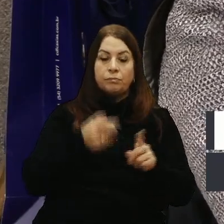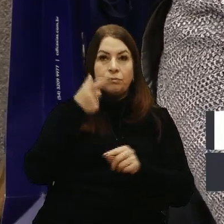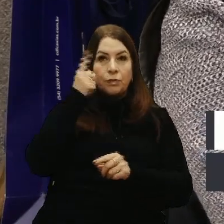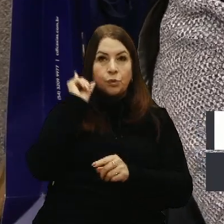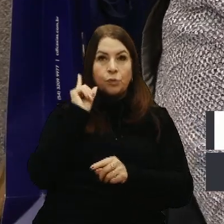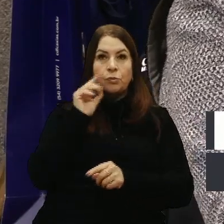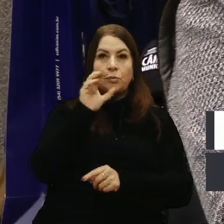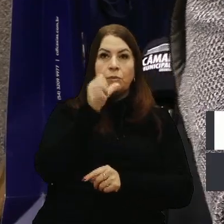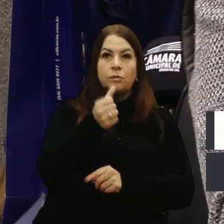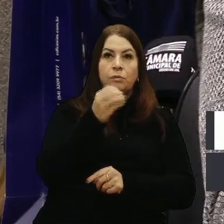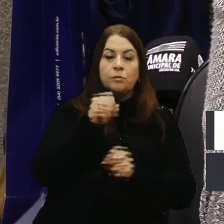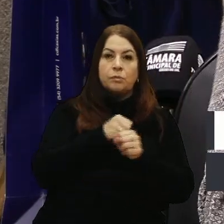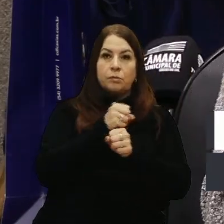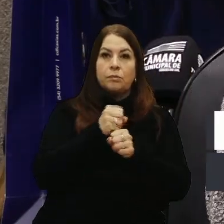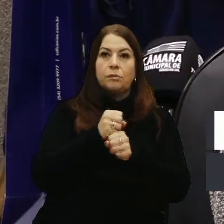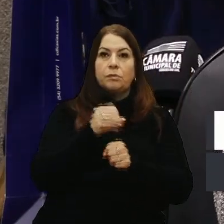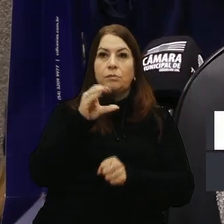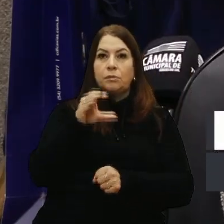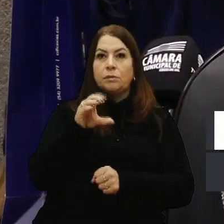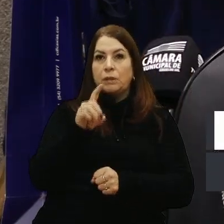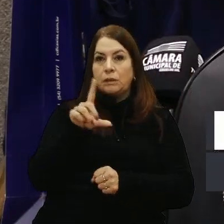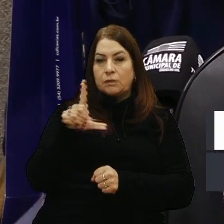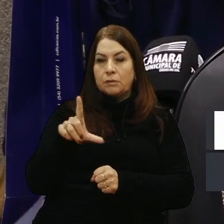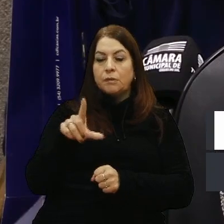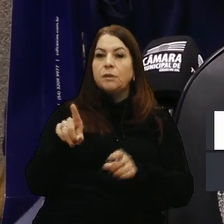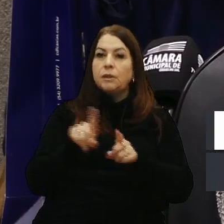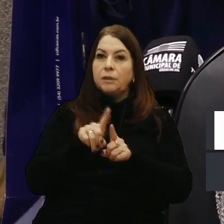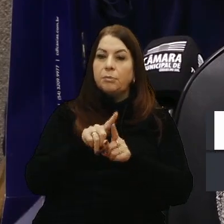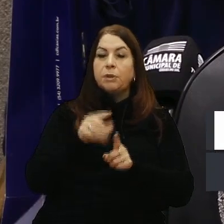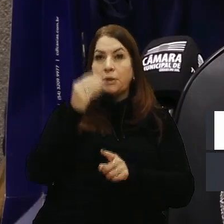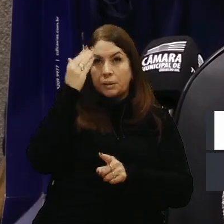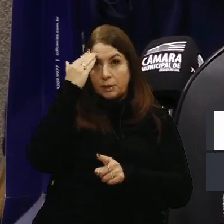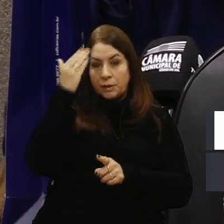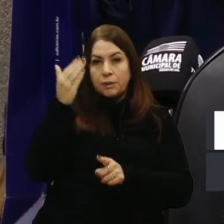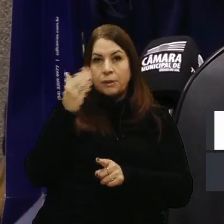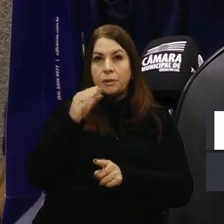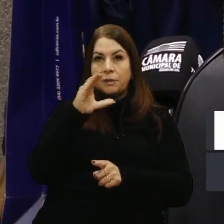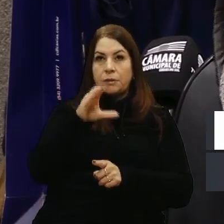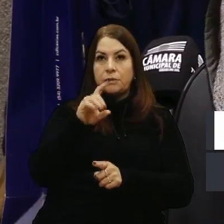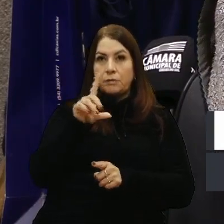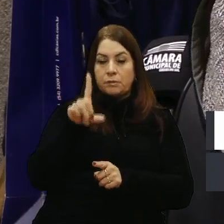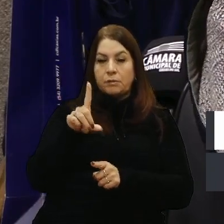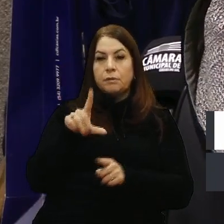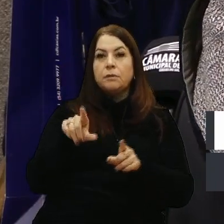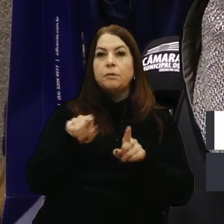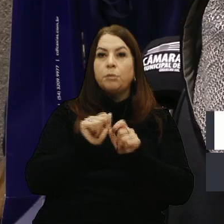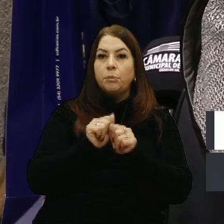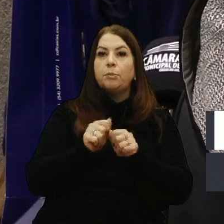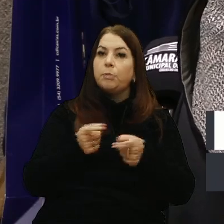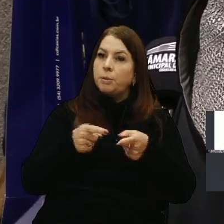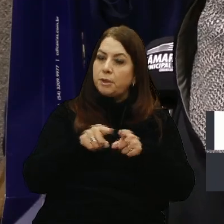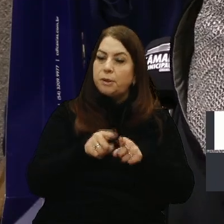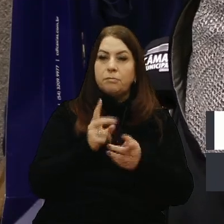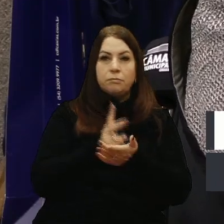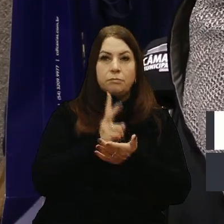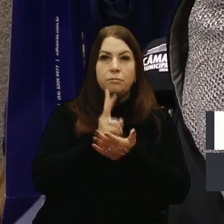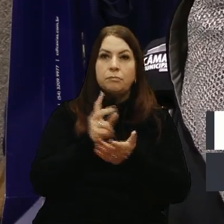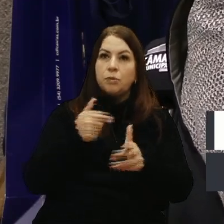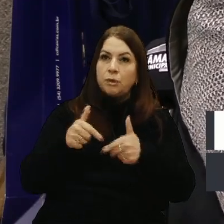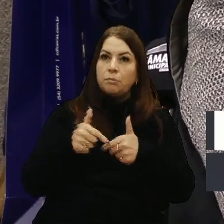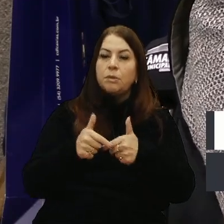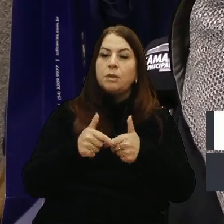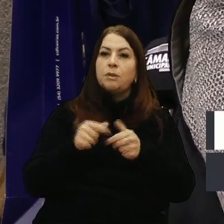dos 60 anos do CDL. Quero também aqui agradecer o CDL pela parceria de sempre, do trabalho